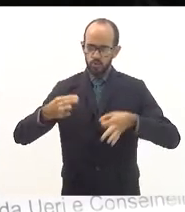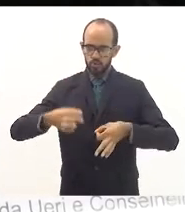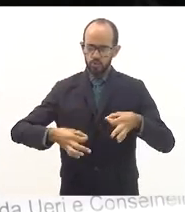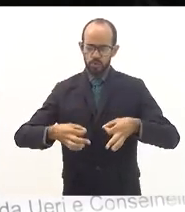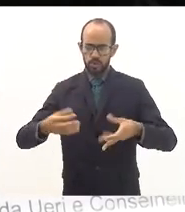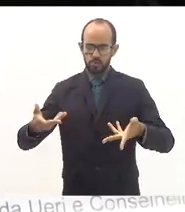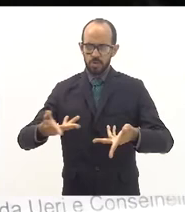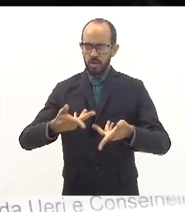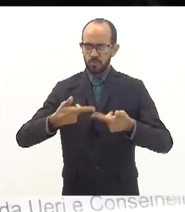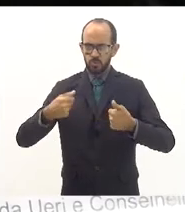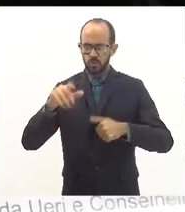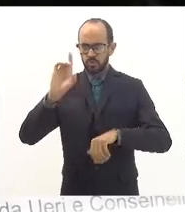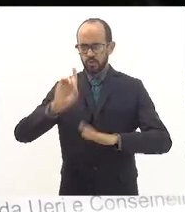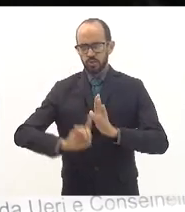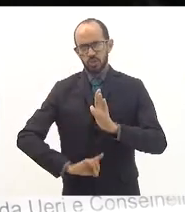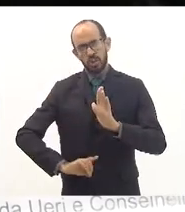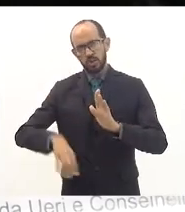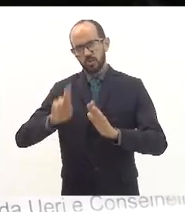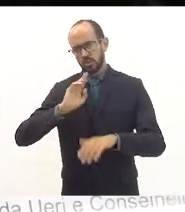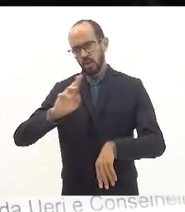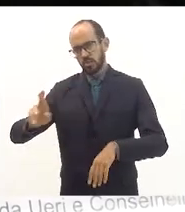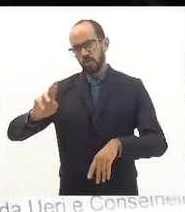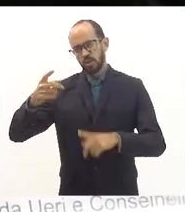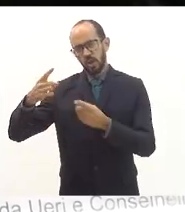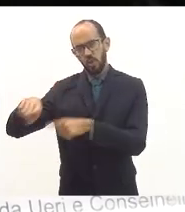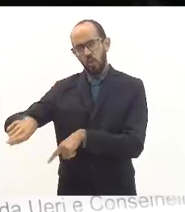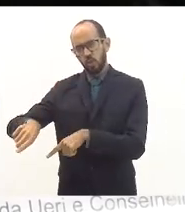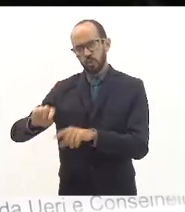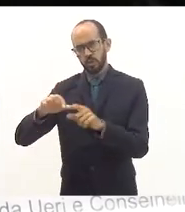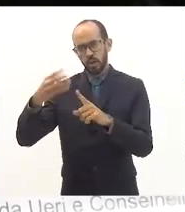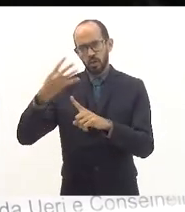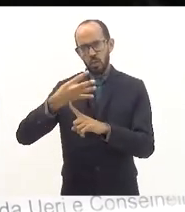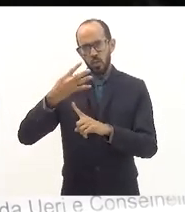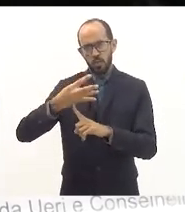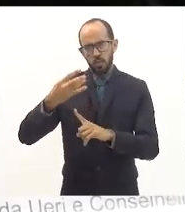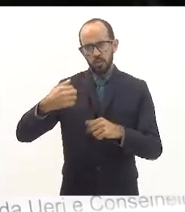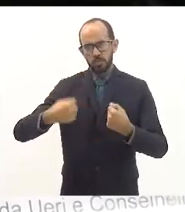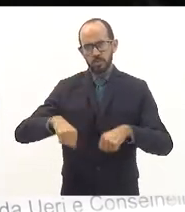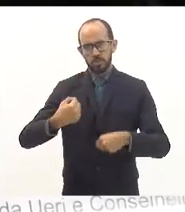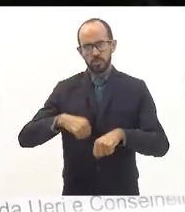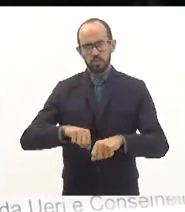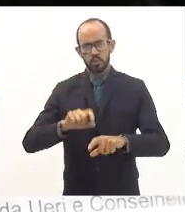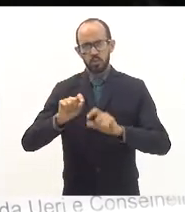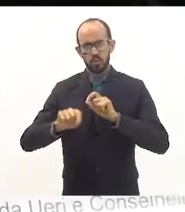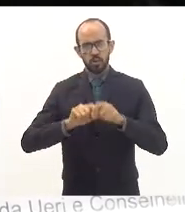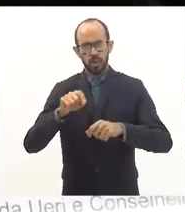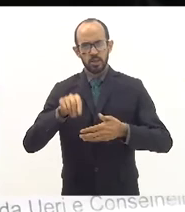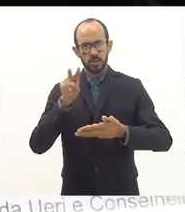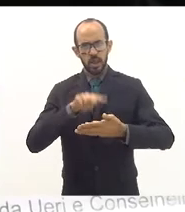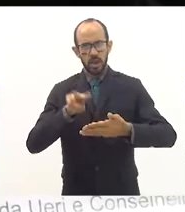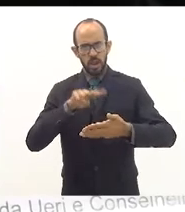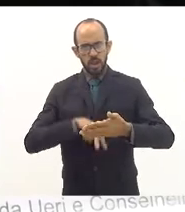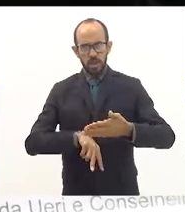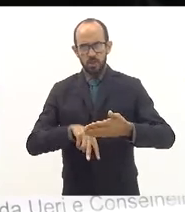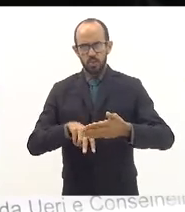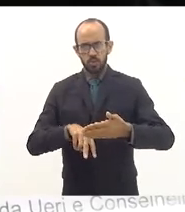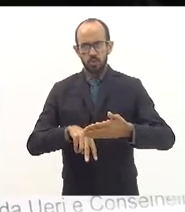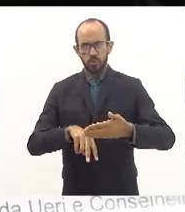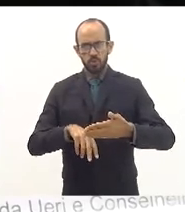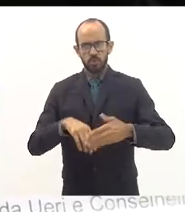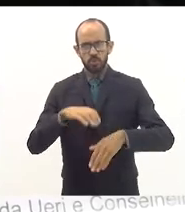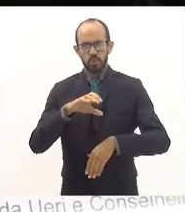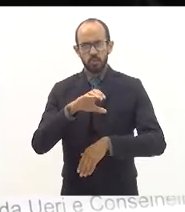espetacular direito de resposta contra a Rede Globo, que teve que ser lido pelo locutor